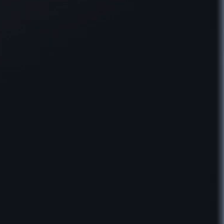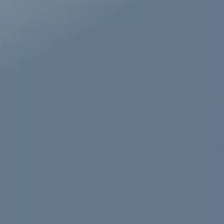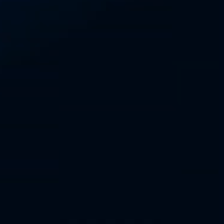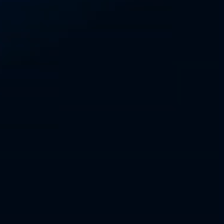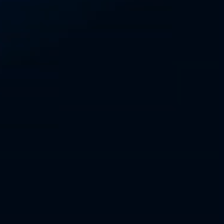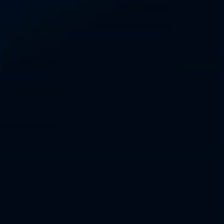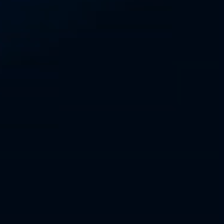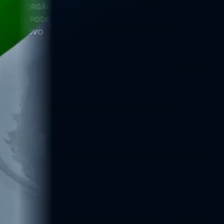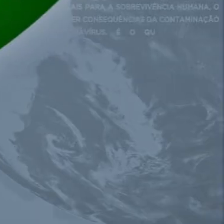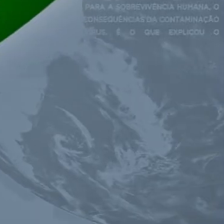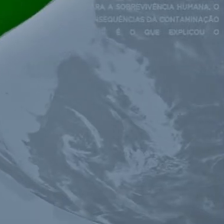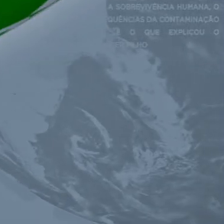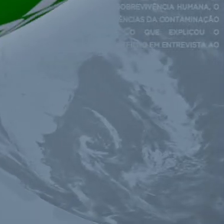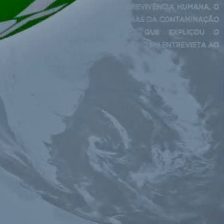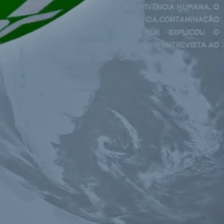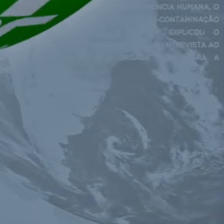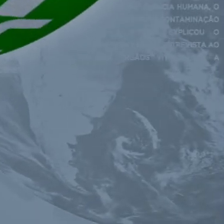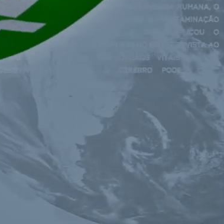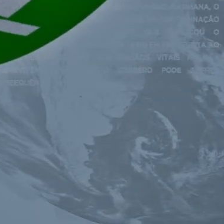E